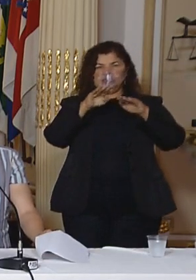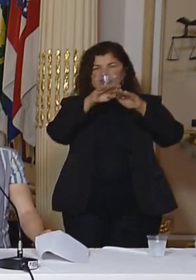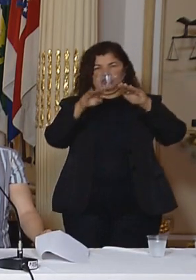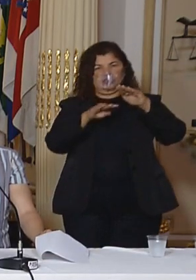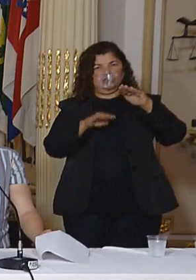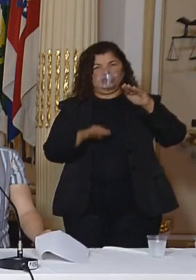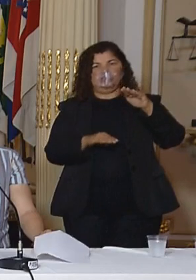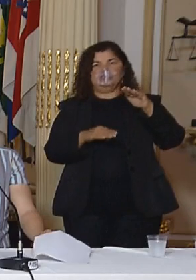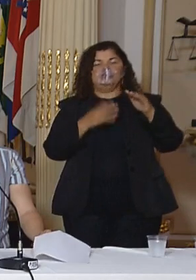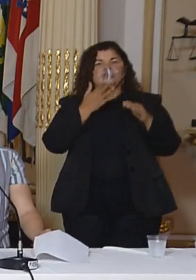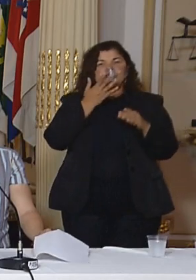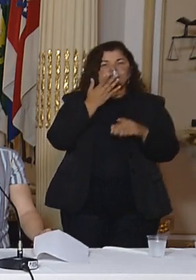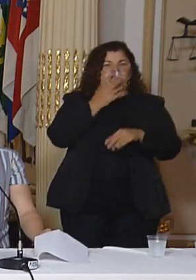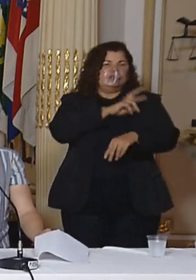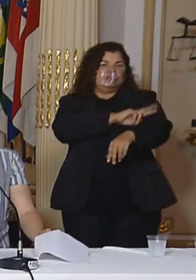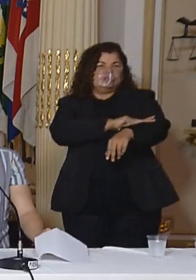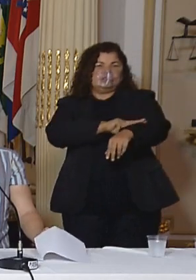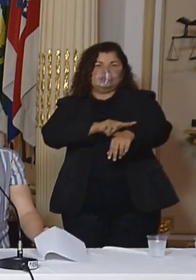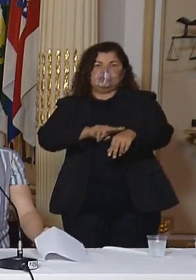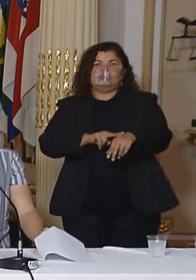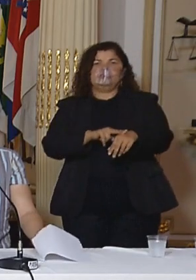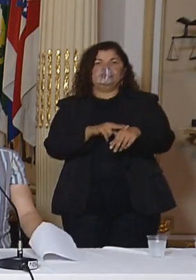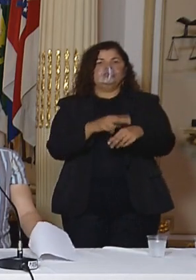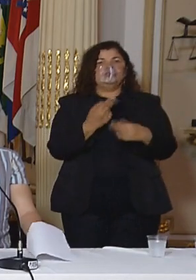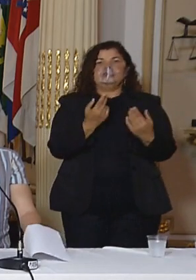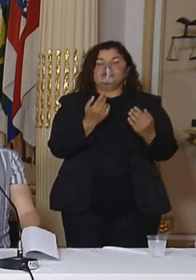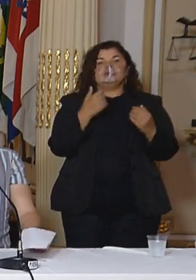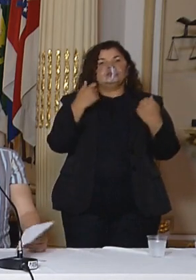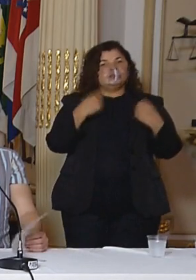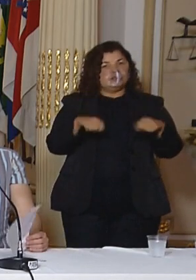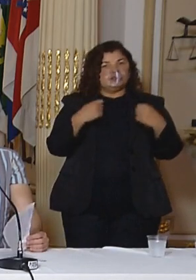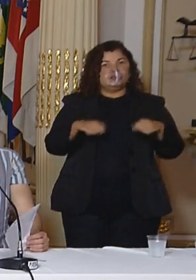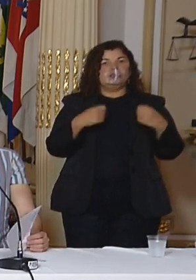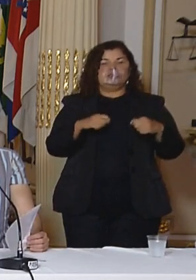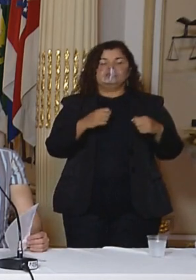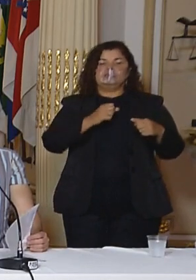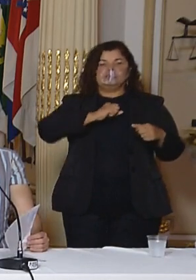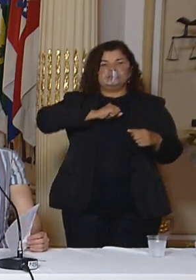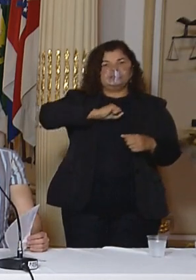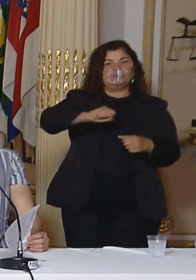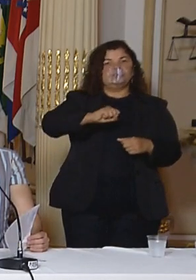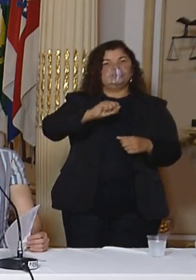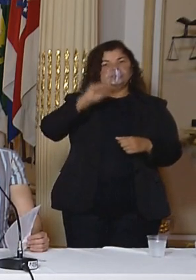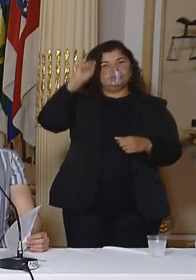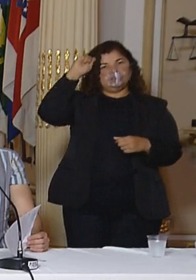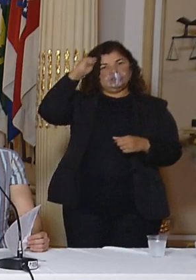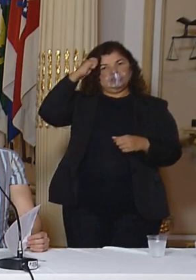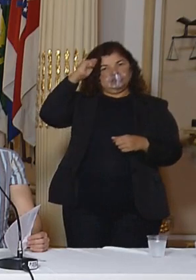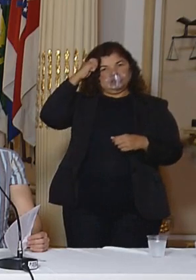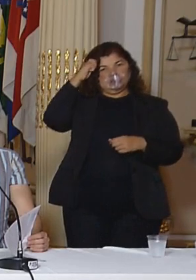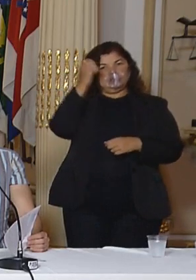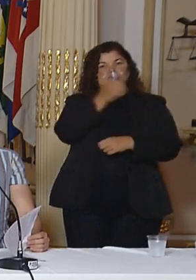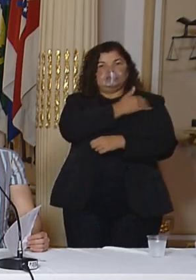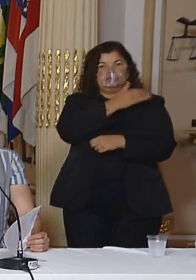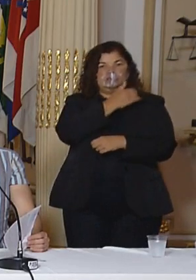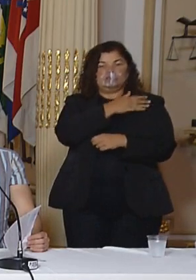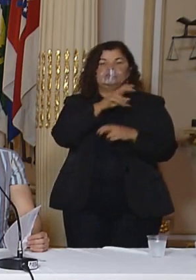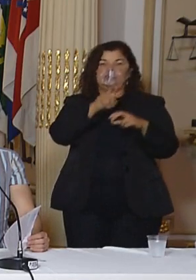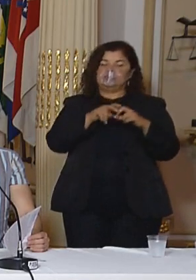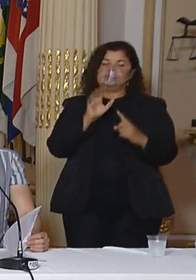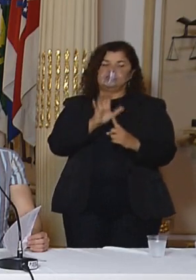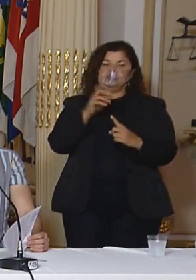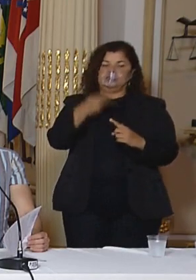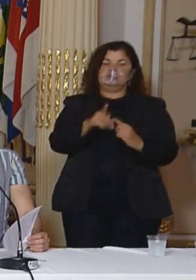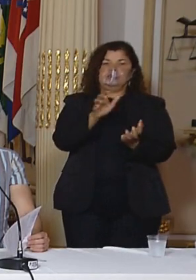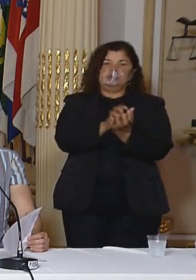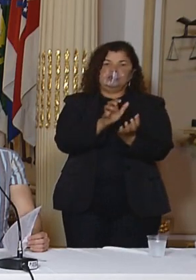de acordo com a questão da raça-cor também é uma medida antirracismo, e por isso nós estamos estimulando, assim como o Estado de Pernambuco,